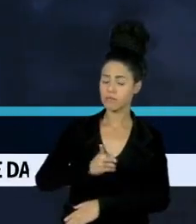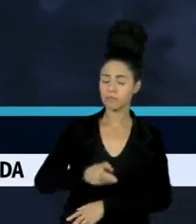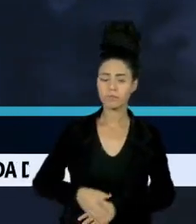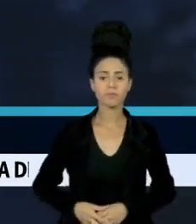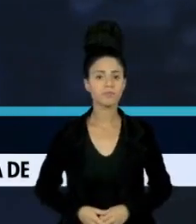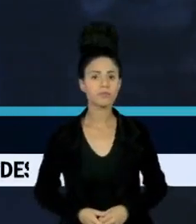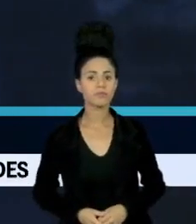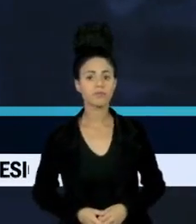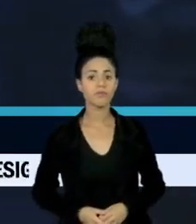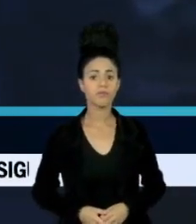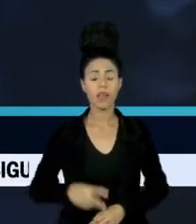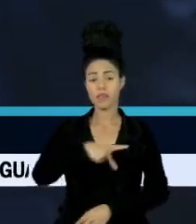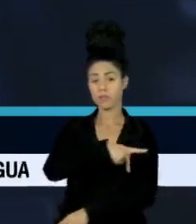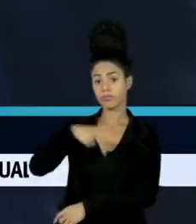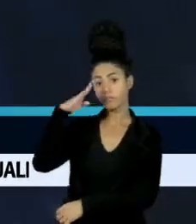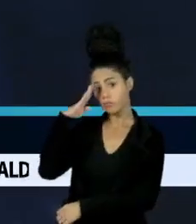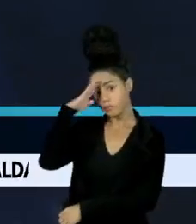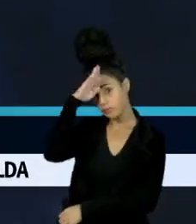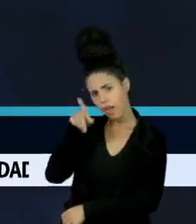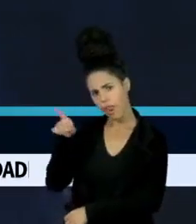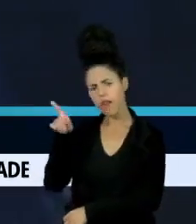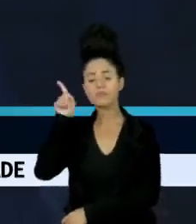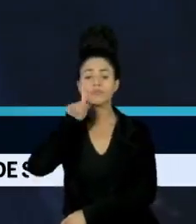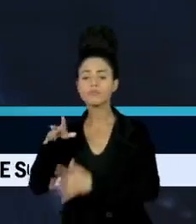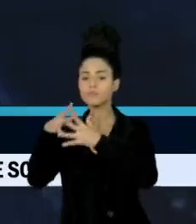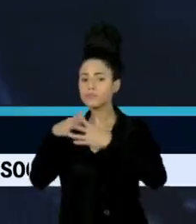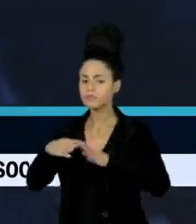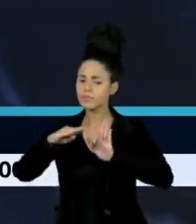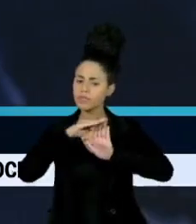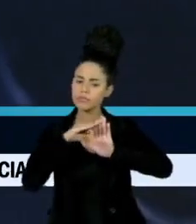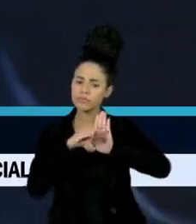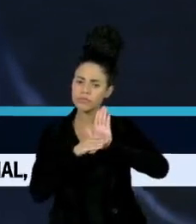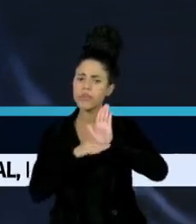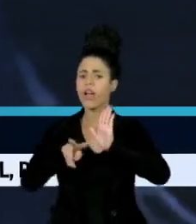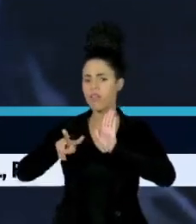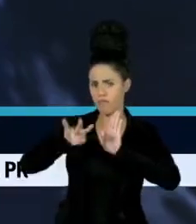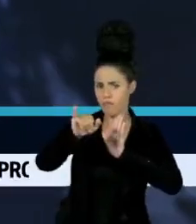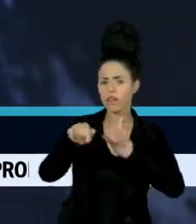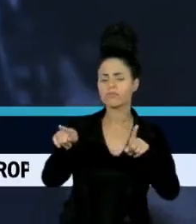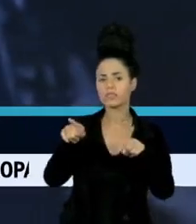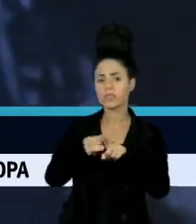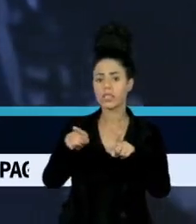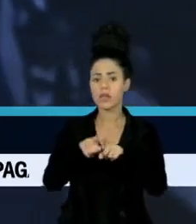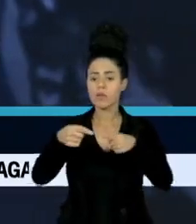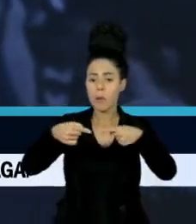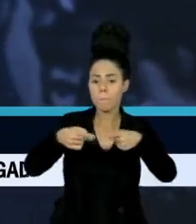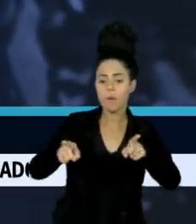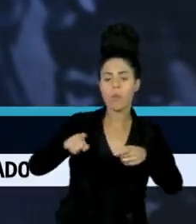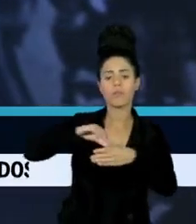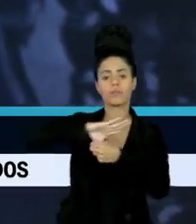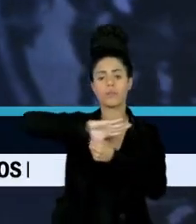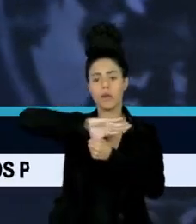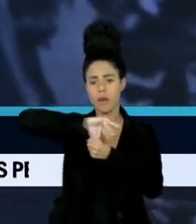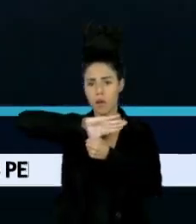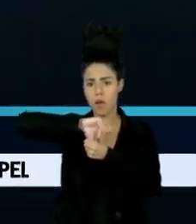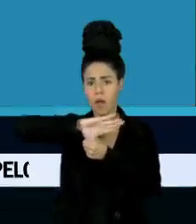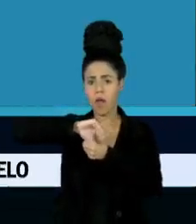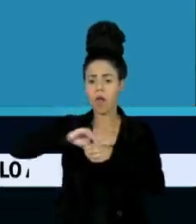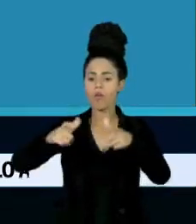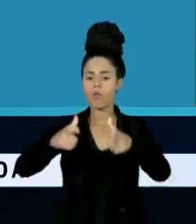Jair Bolsonaro tem ainda nos Estados Unidos uma agenda política doméstica. Ele vai inaugurar o vice-consulado do Brasil em